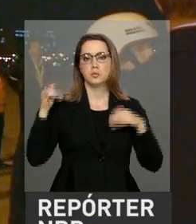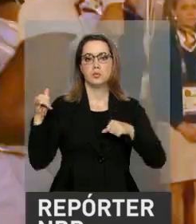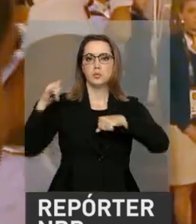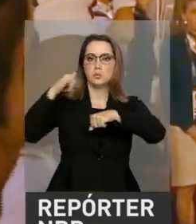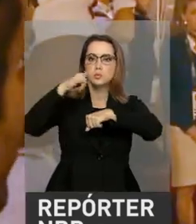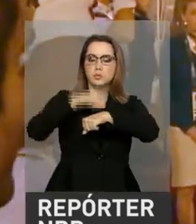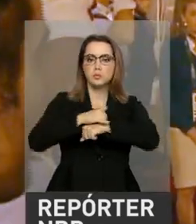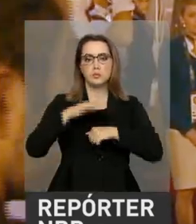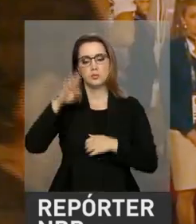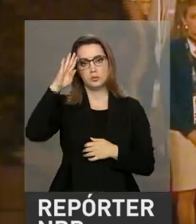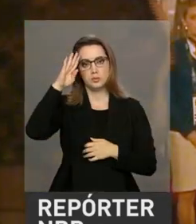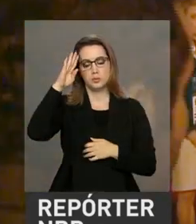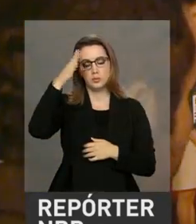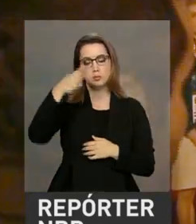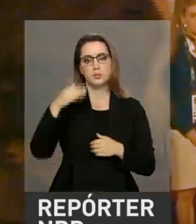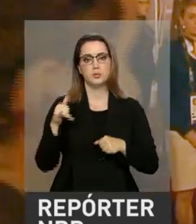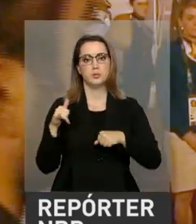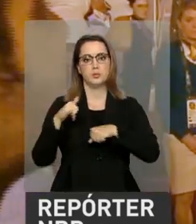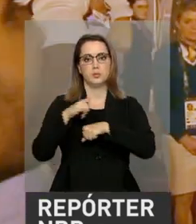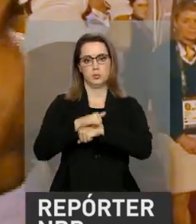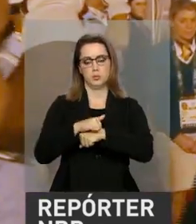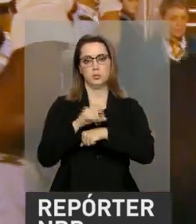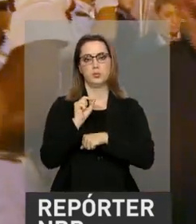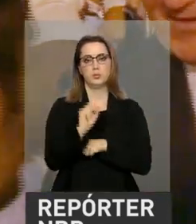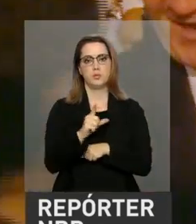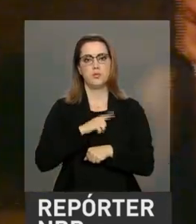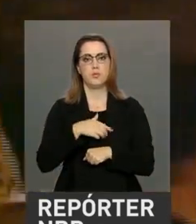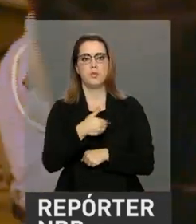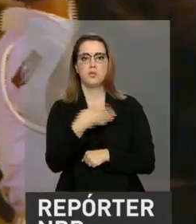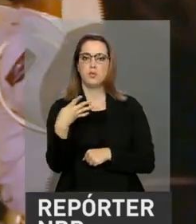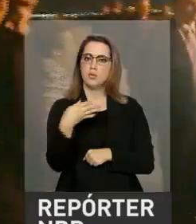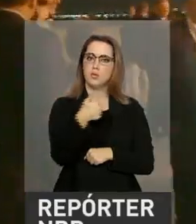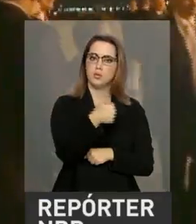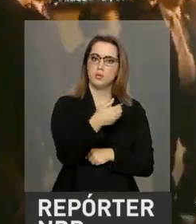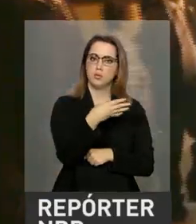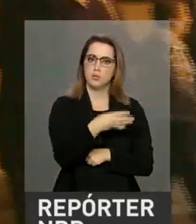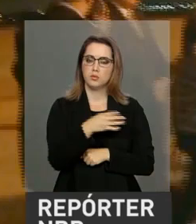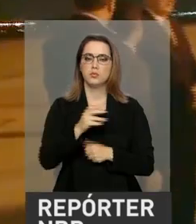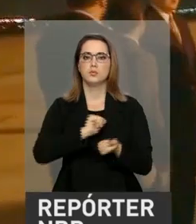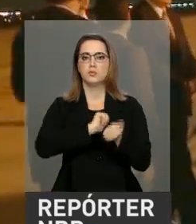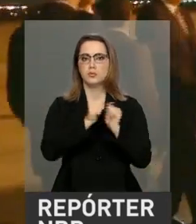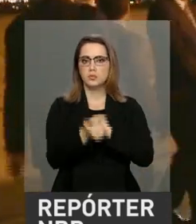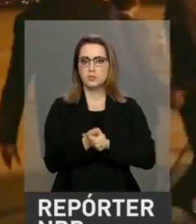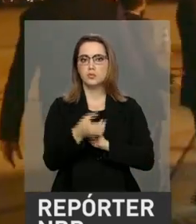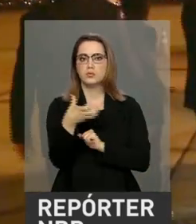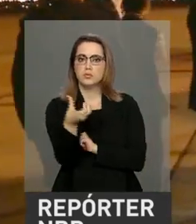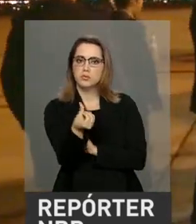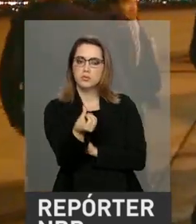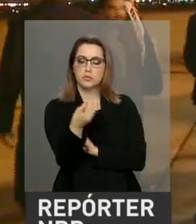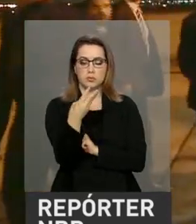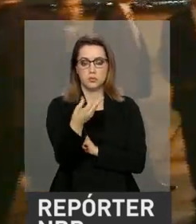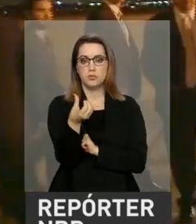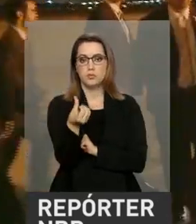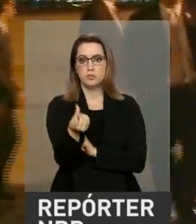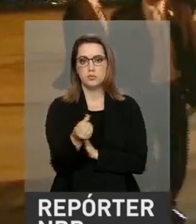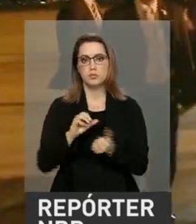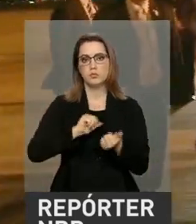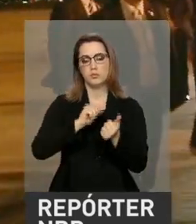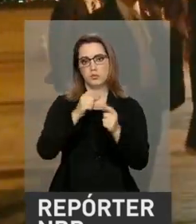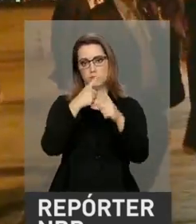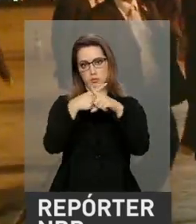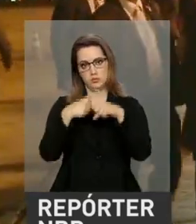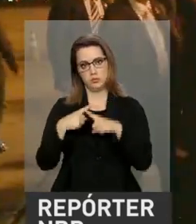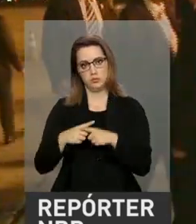australiana a delegação do país tem 414 atletas que vão concorrer em 36 modalidades outras